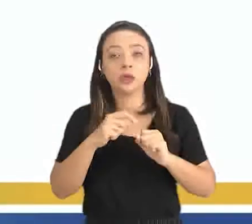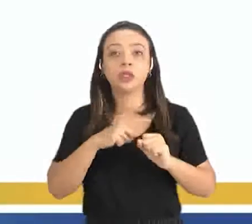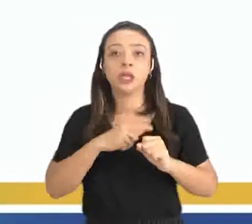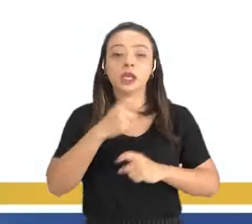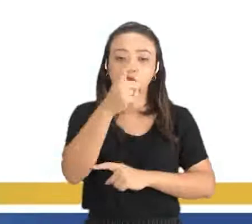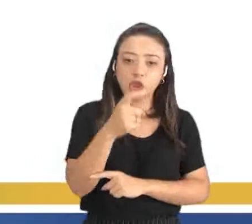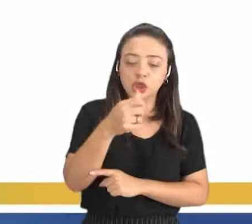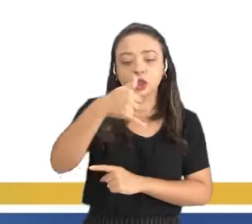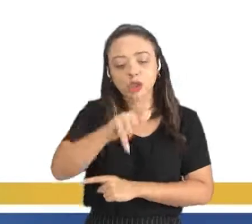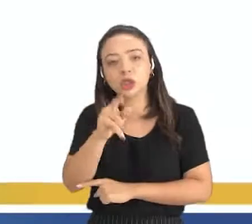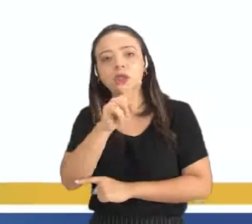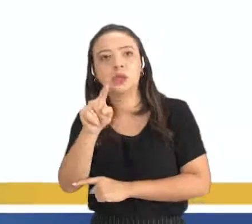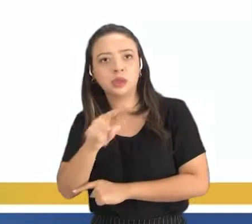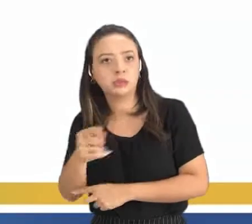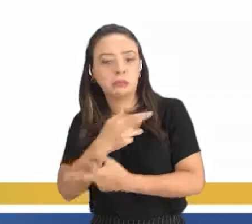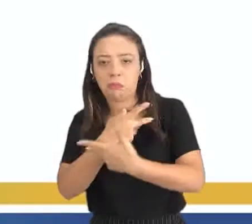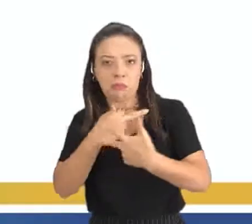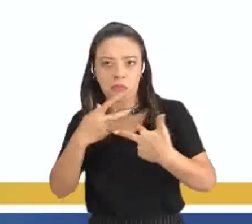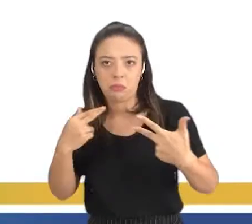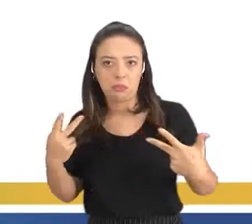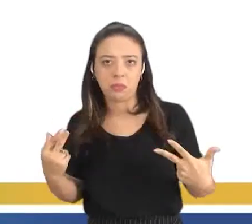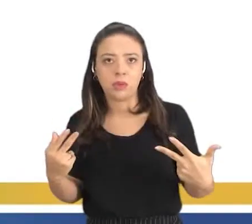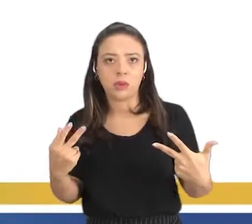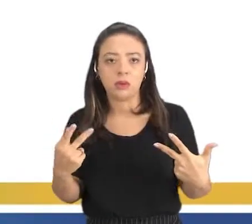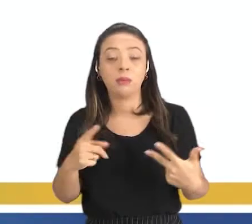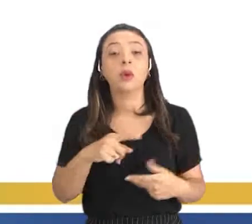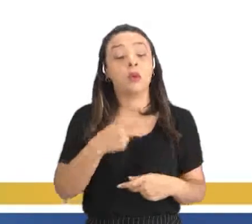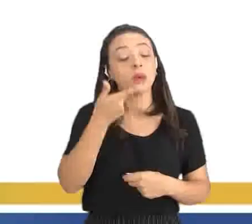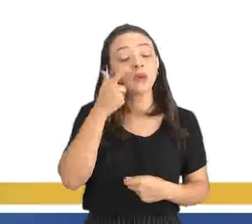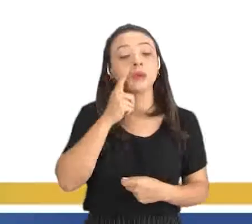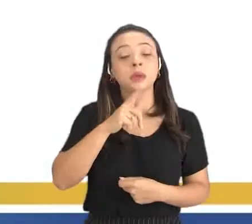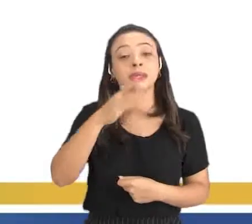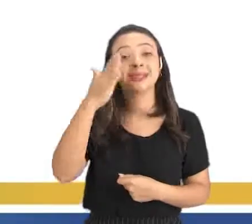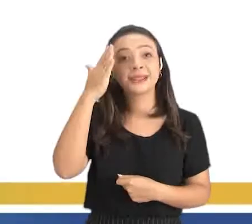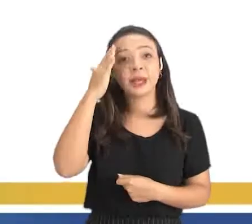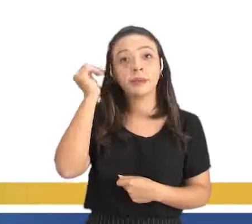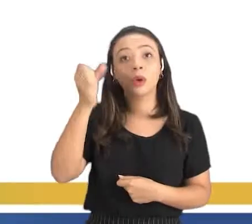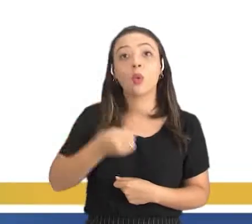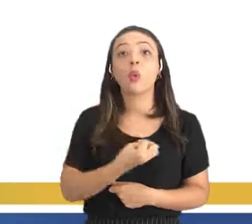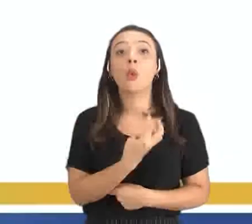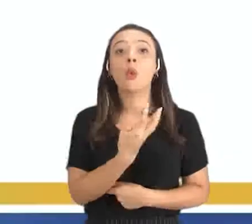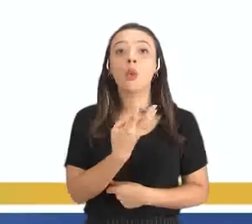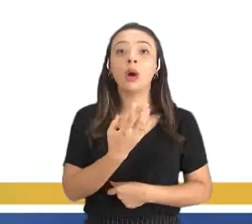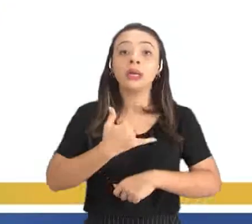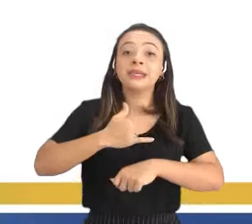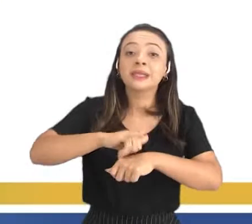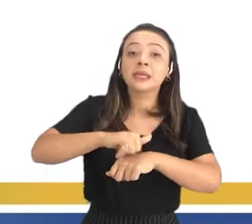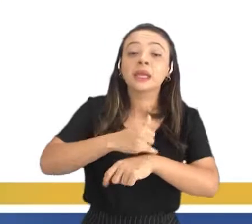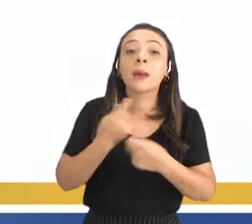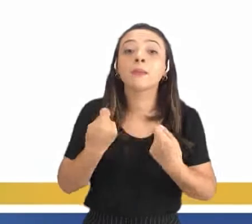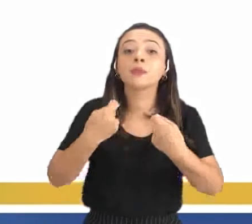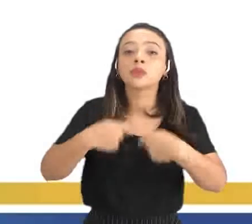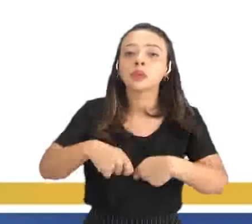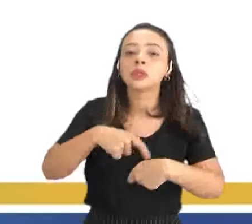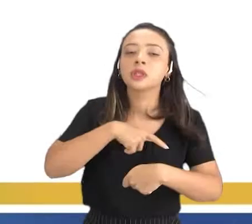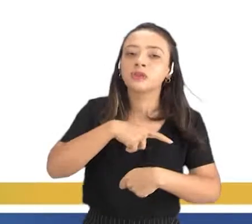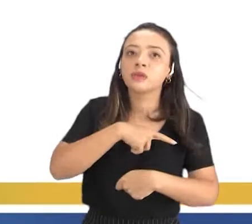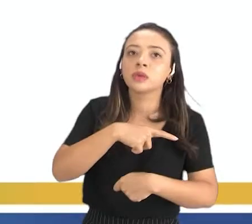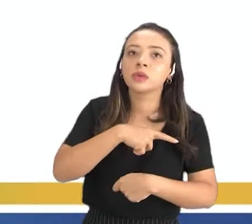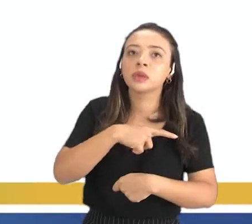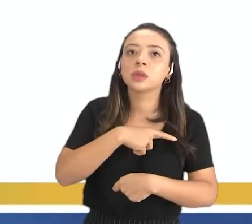y, z maneiras, para sabermos a quantidade de formas que essas decisões podem ser